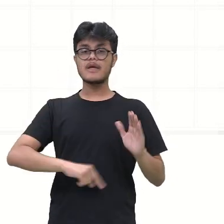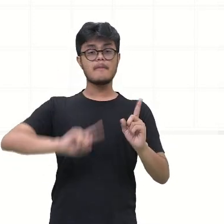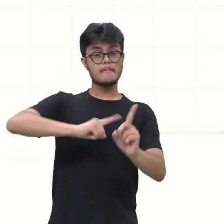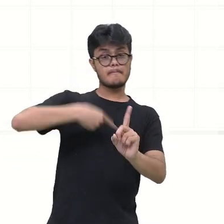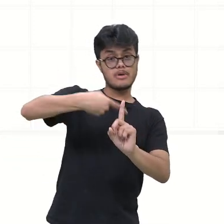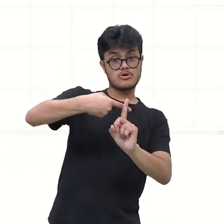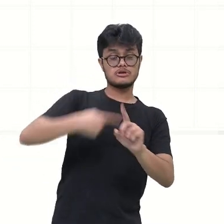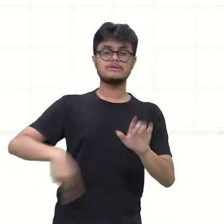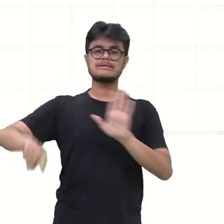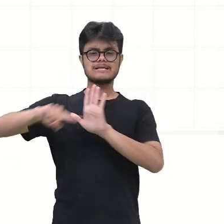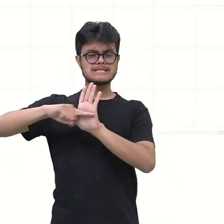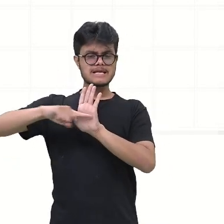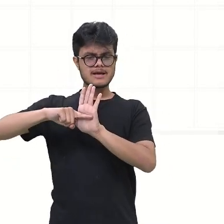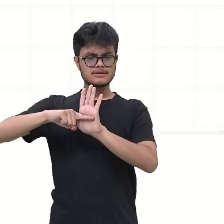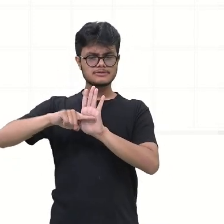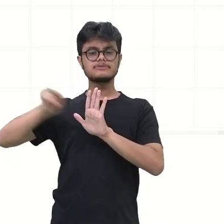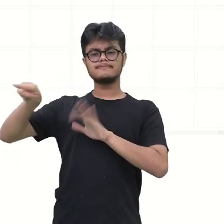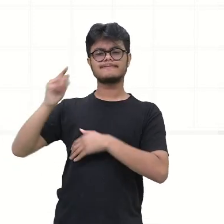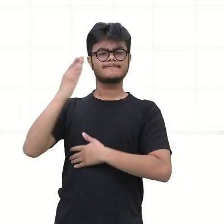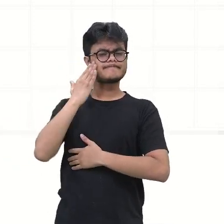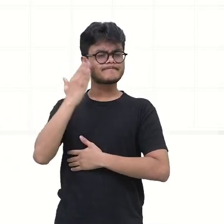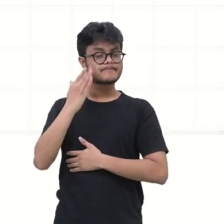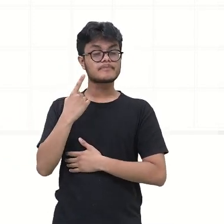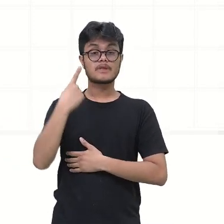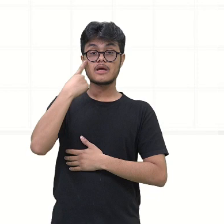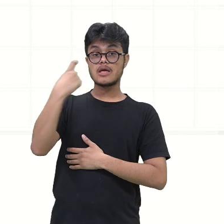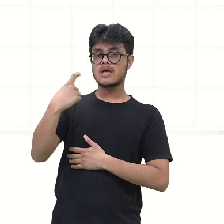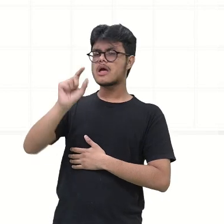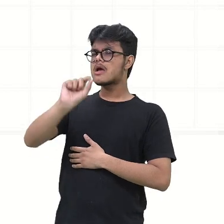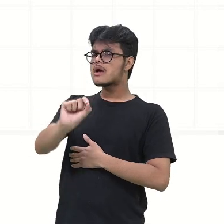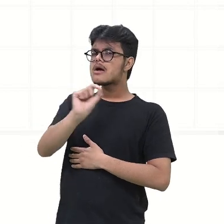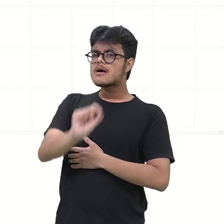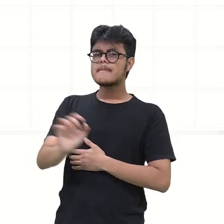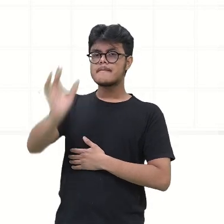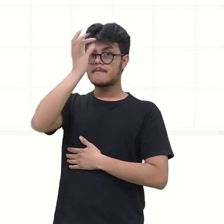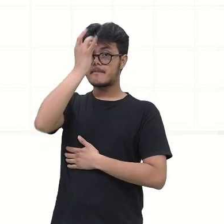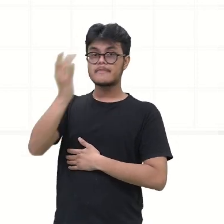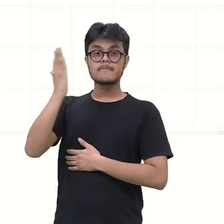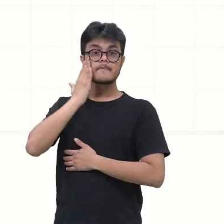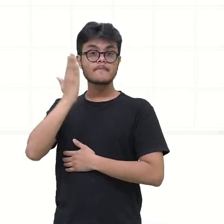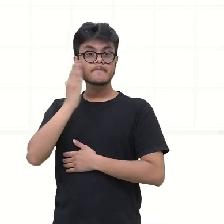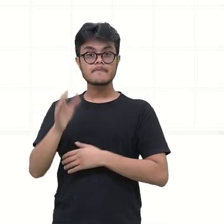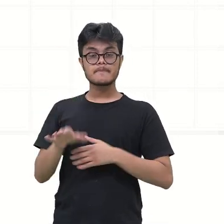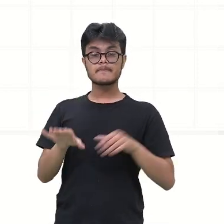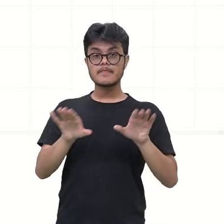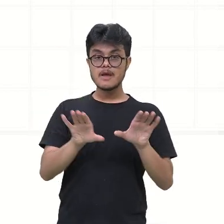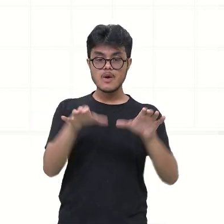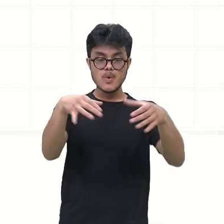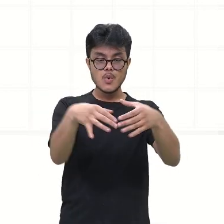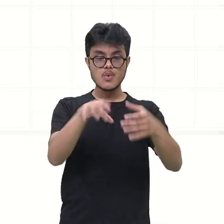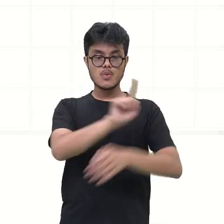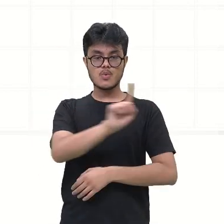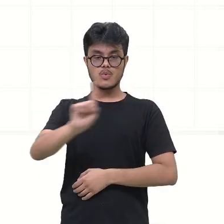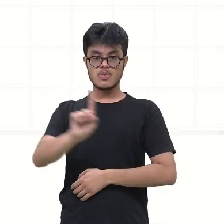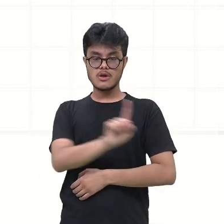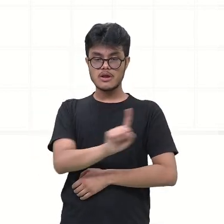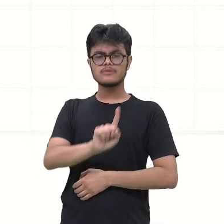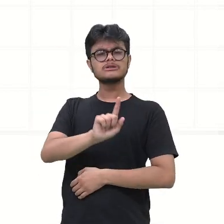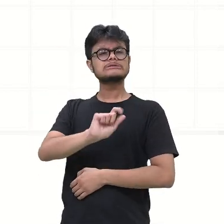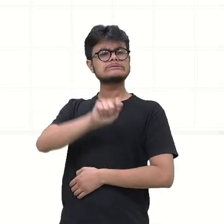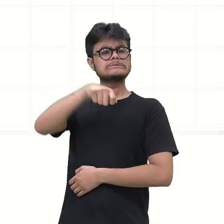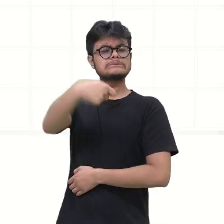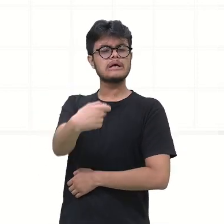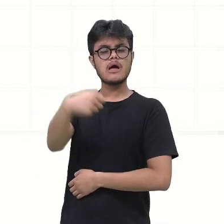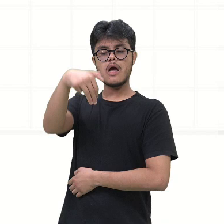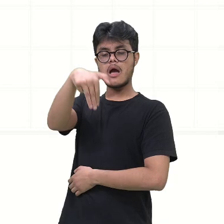lembrar uma coisa também que é bem interessante nos números inteiros, que é o conceito de módulo. Mas lá na